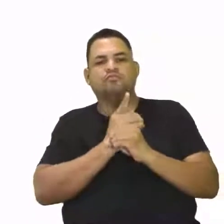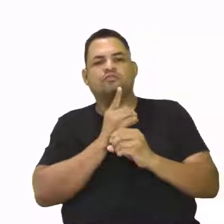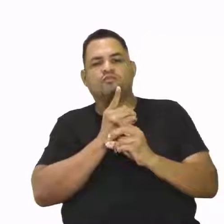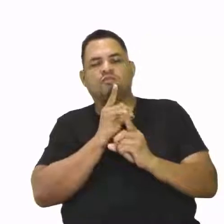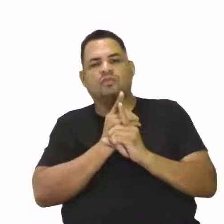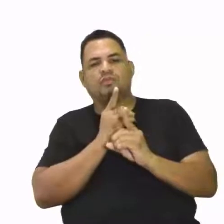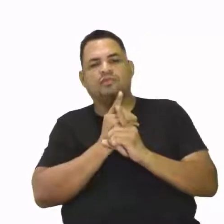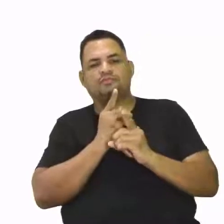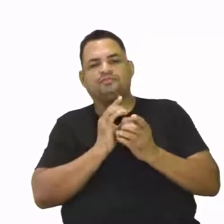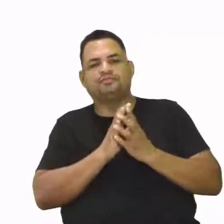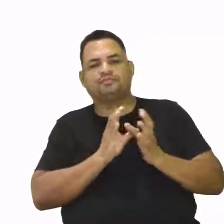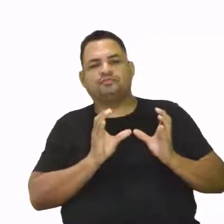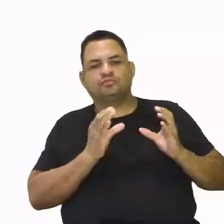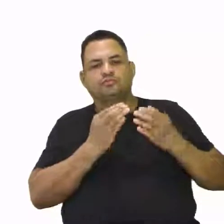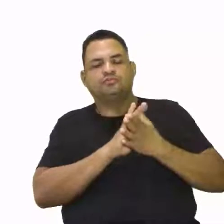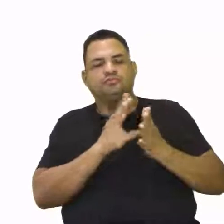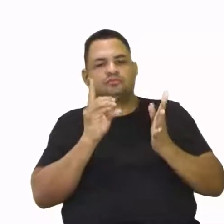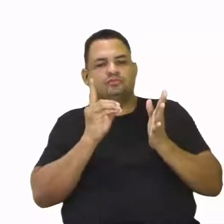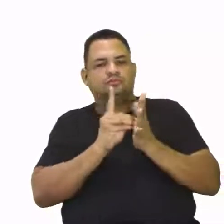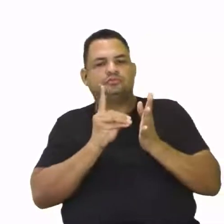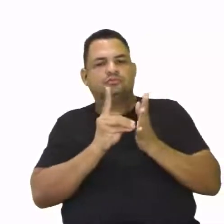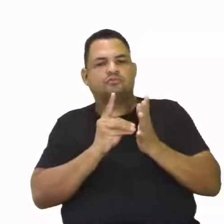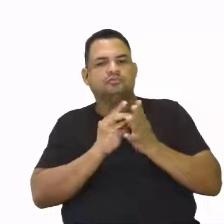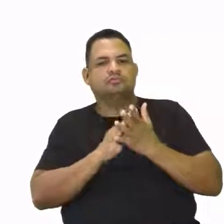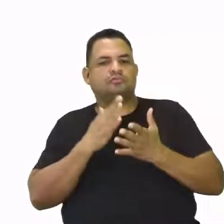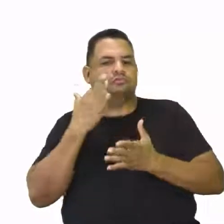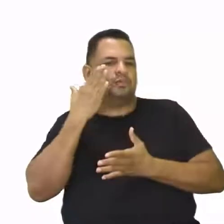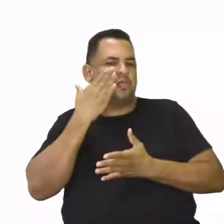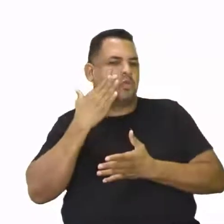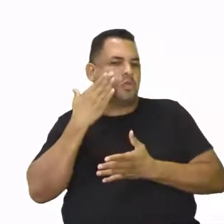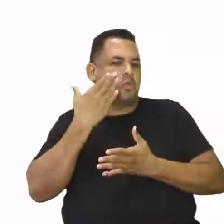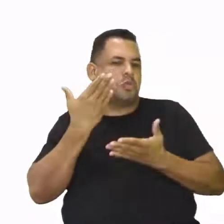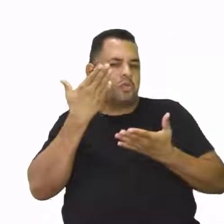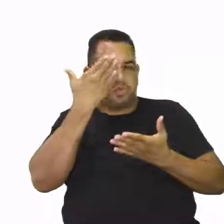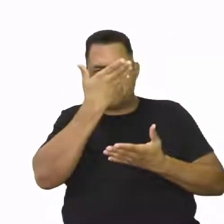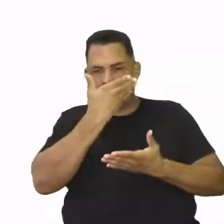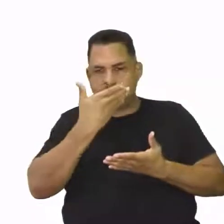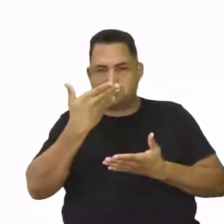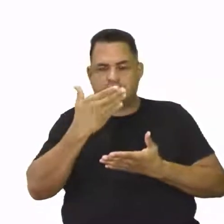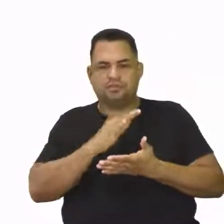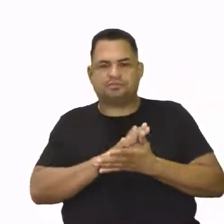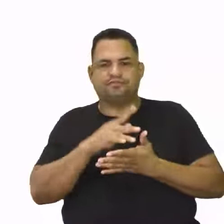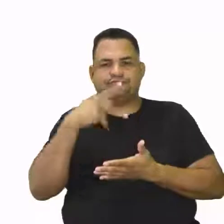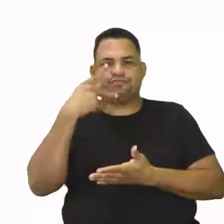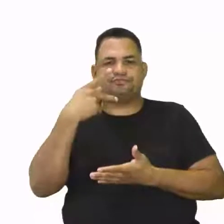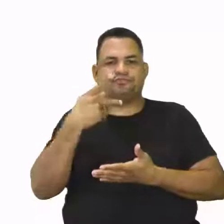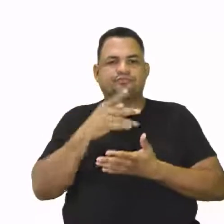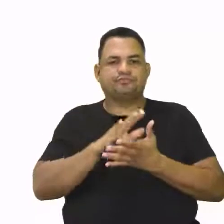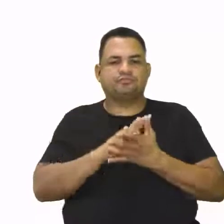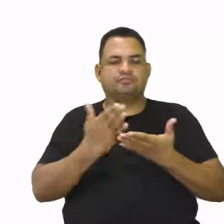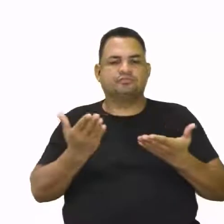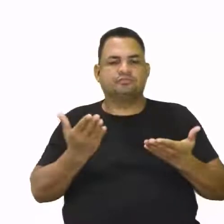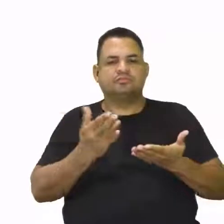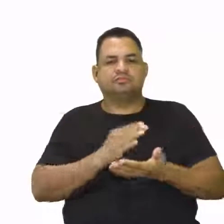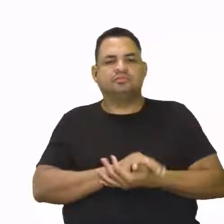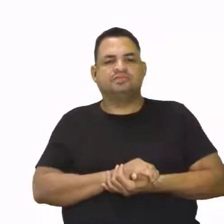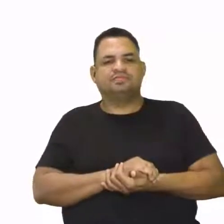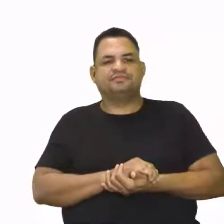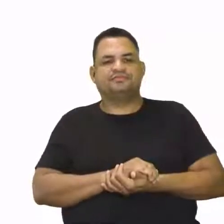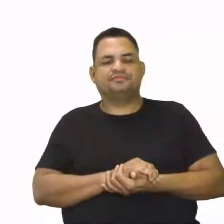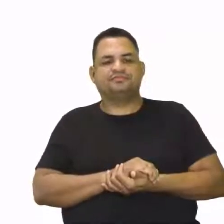grupo de indígenas de rosto impassível. Ele fala que eles estavam dispostos